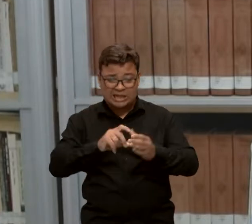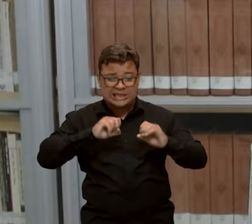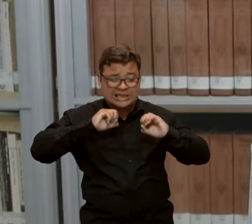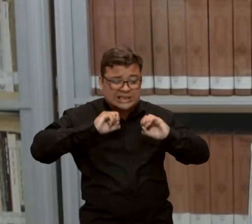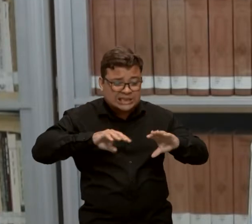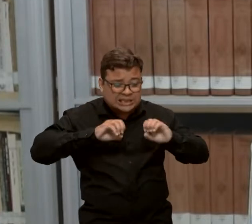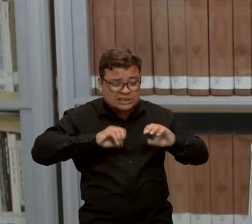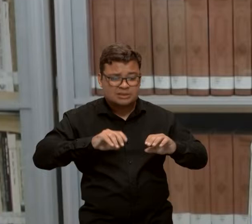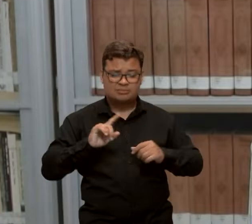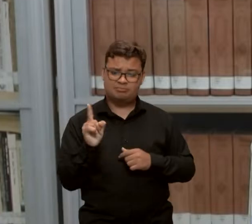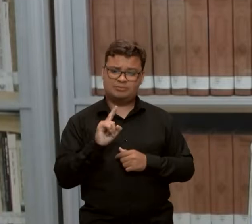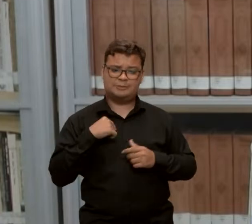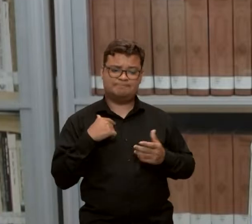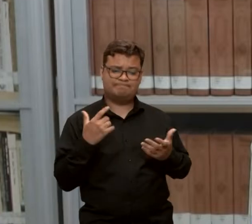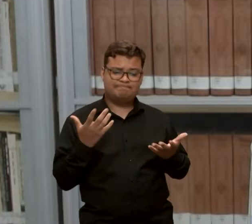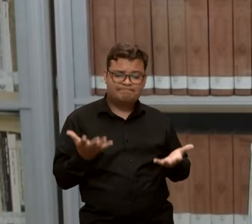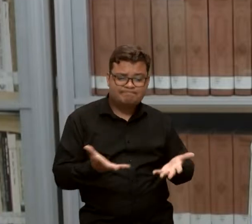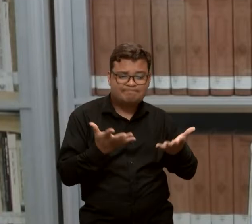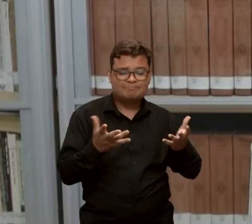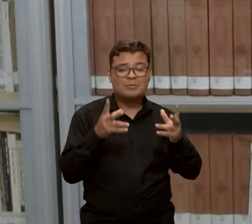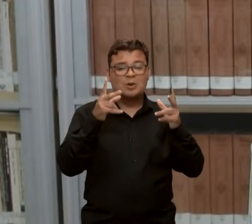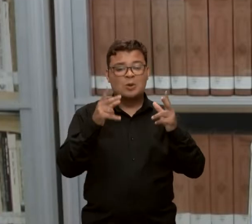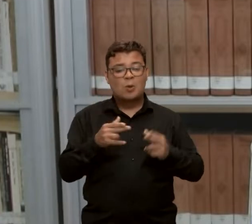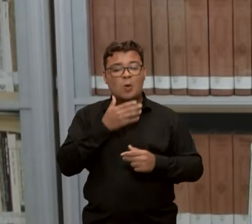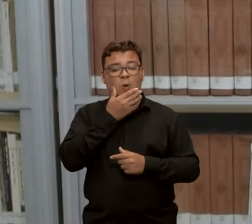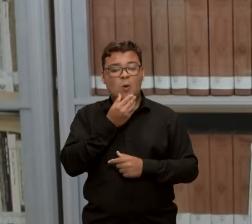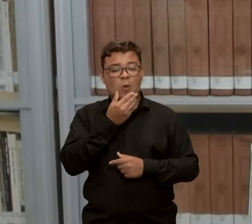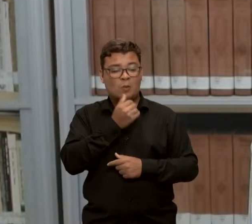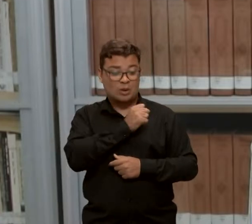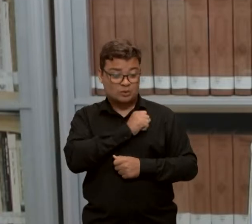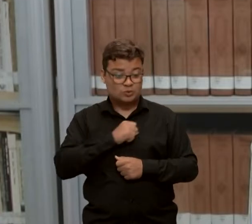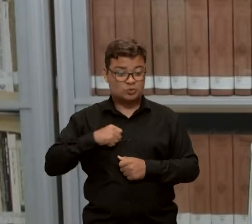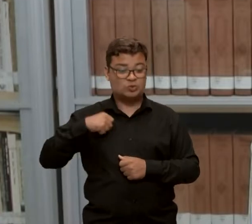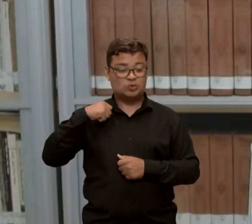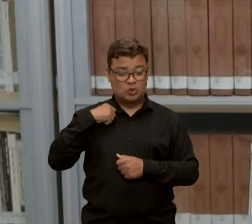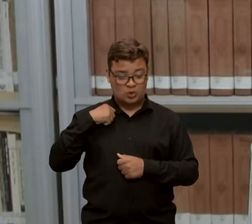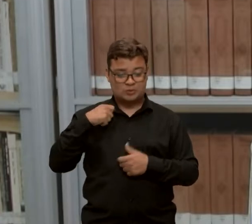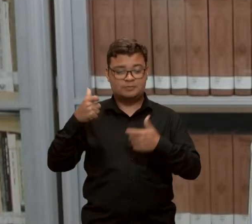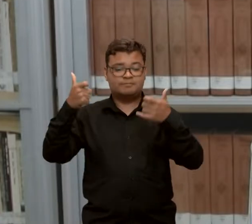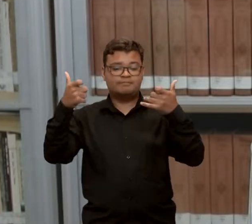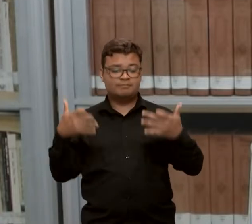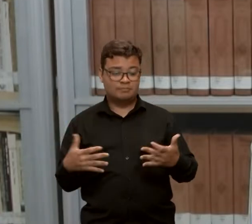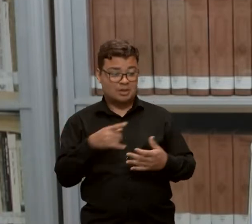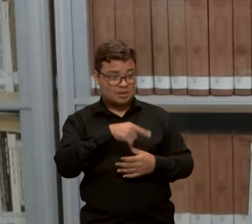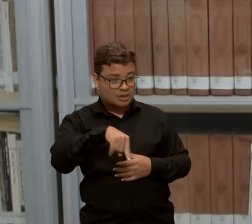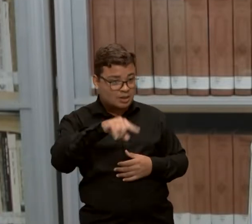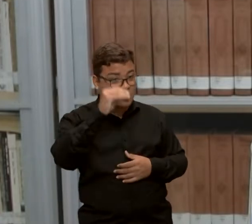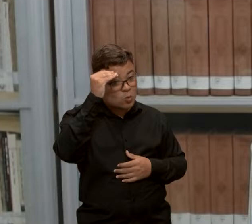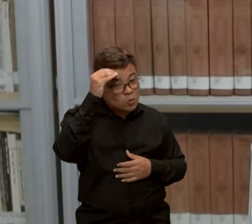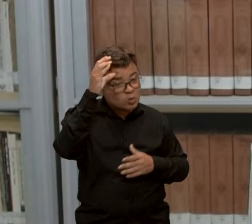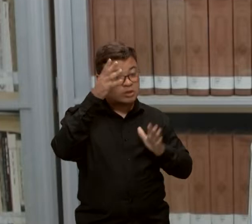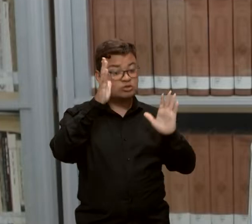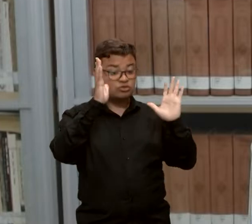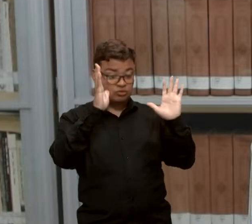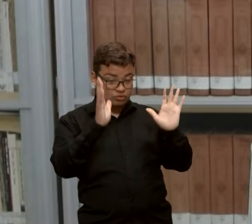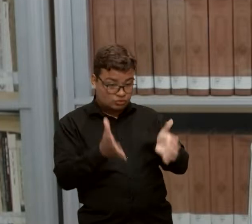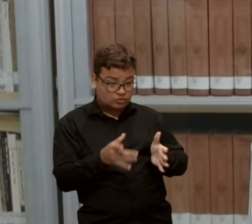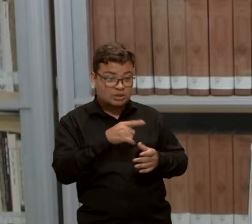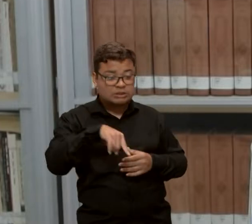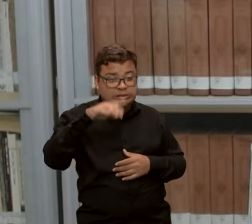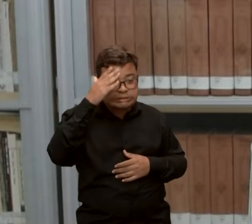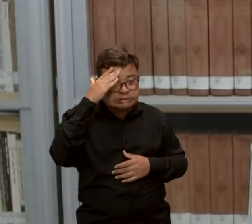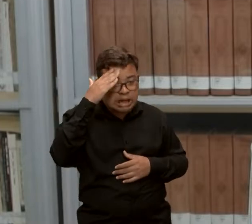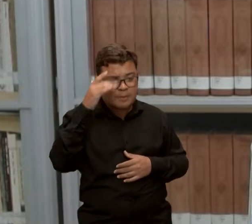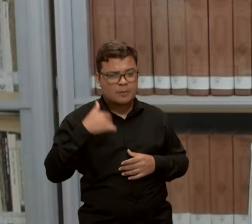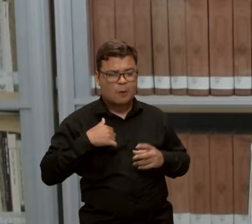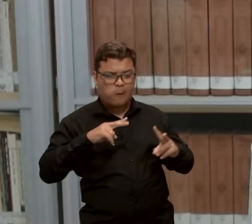diz Sócrates, né? Dizia Sócrates, aliás, extrair deles aquilo que eles já sabem, que eles já deveriam saber, o que eles